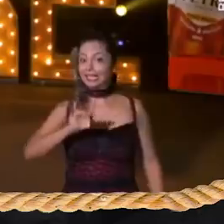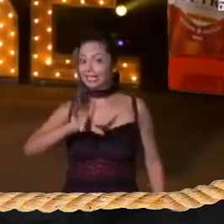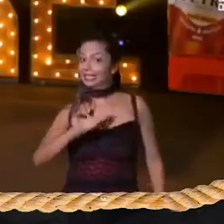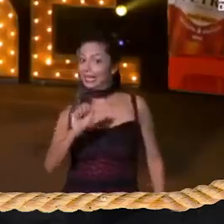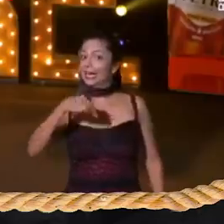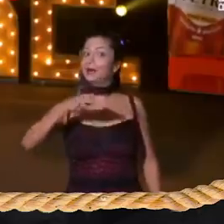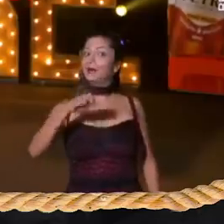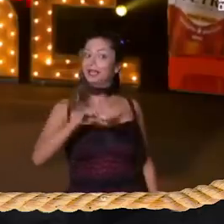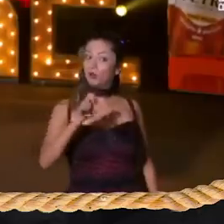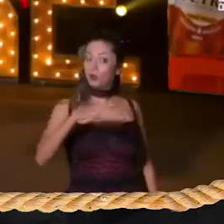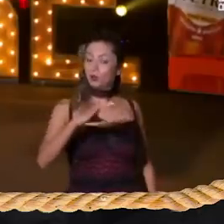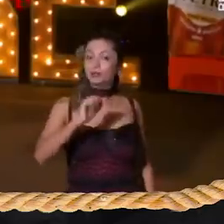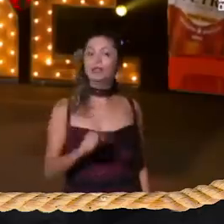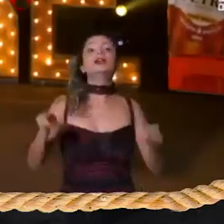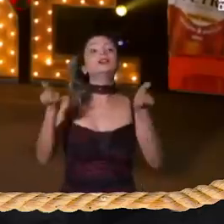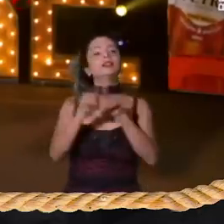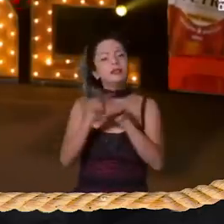Marília Mendonça. Maraí Maraíza.